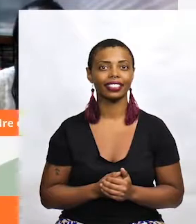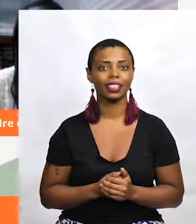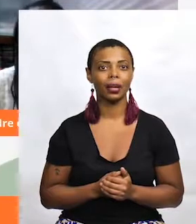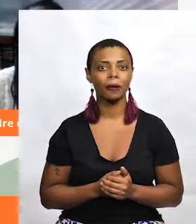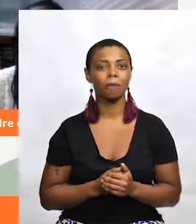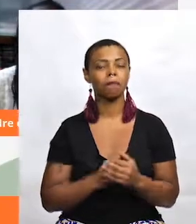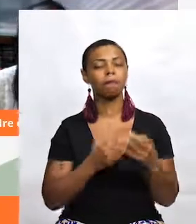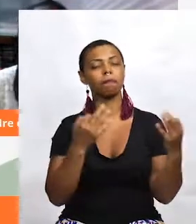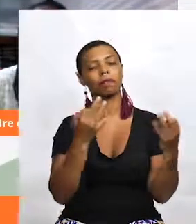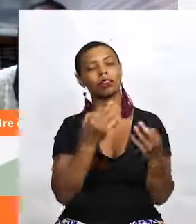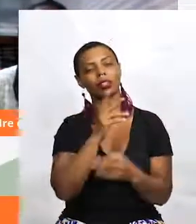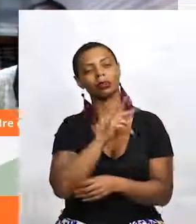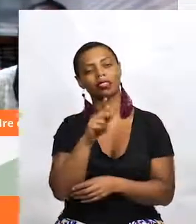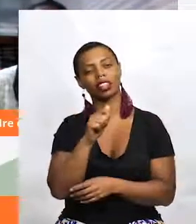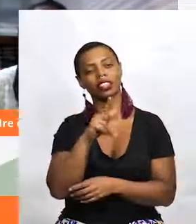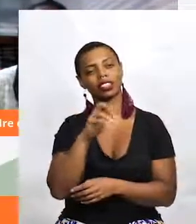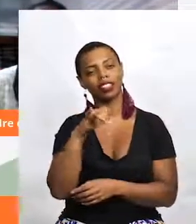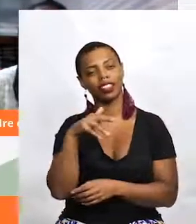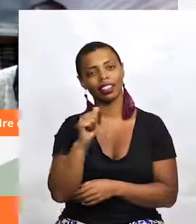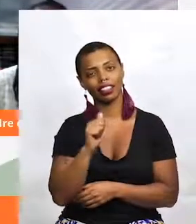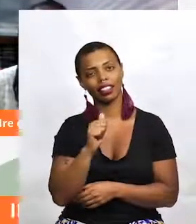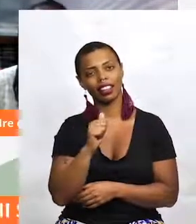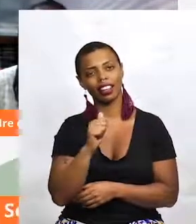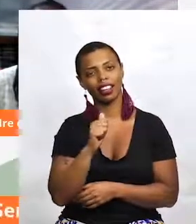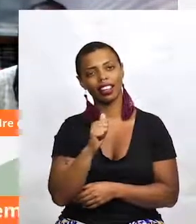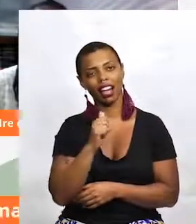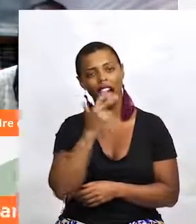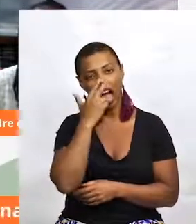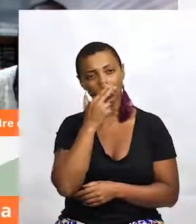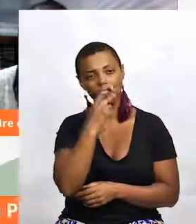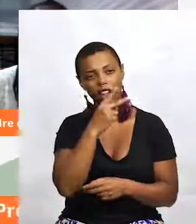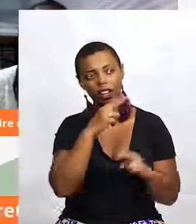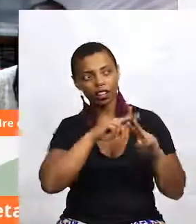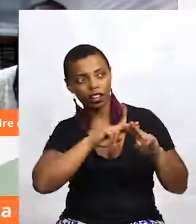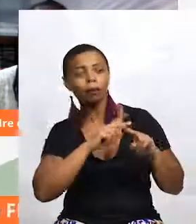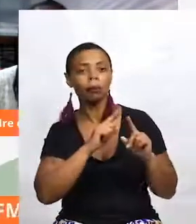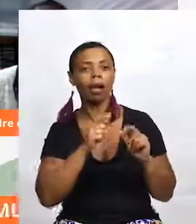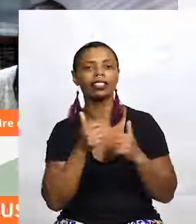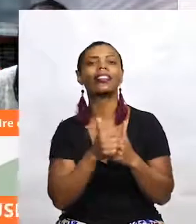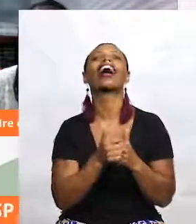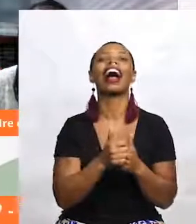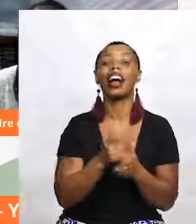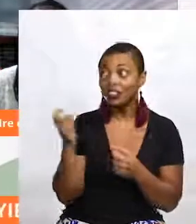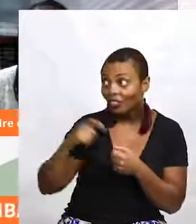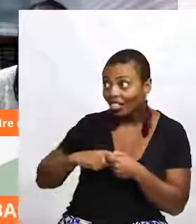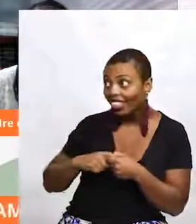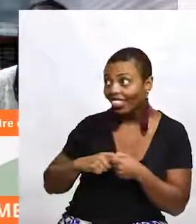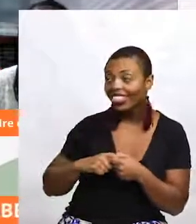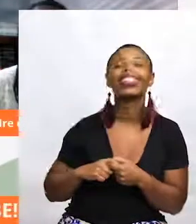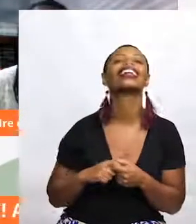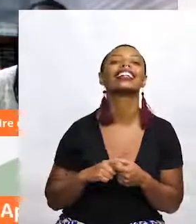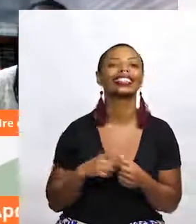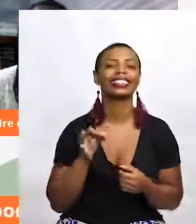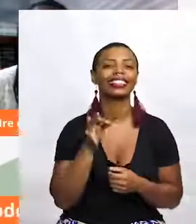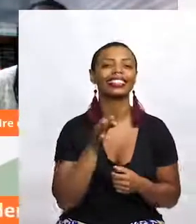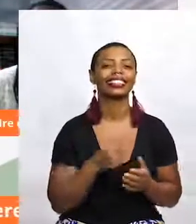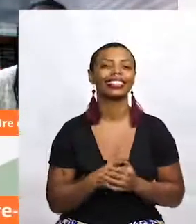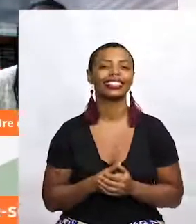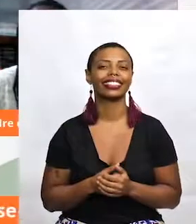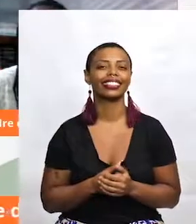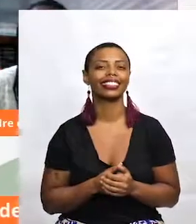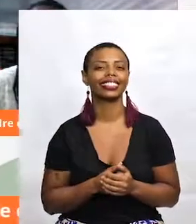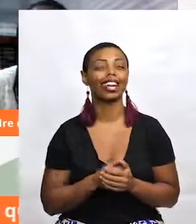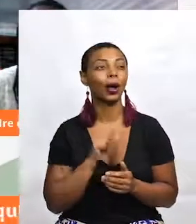Perfeita a fala da professora Adriana. Acho que ela deu, mas ela está acompanhando aqui. Voltei. Com a gente. Aí.